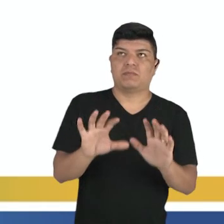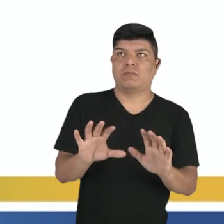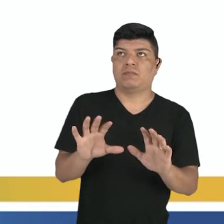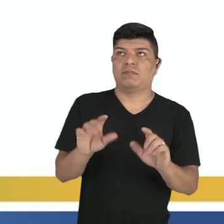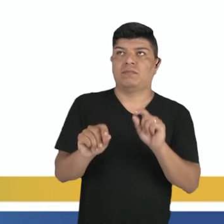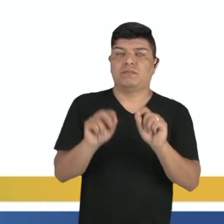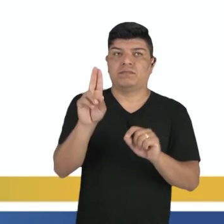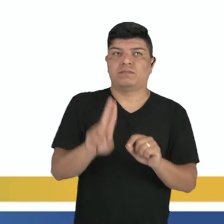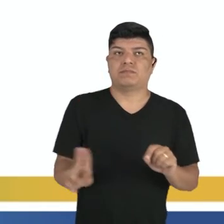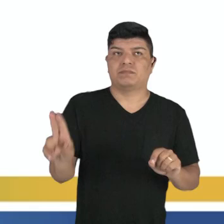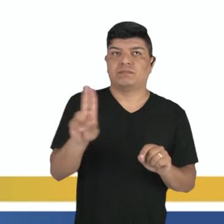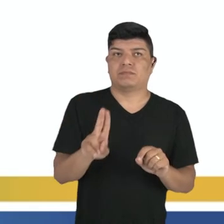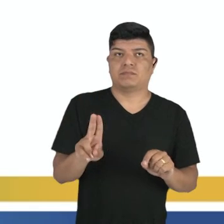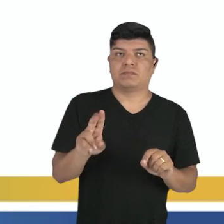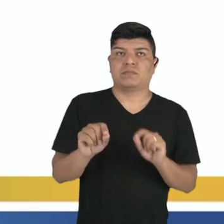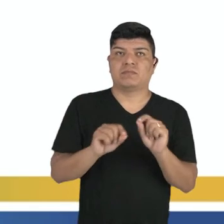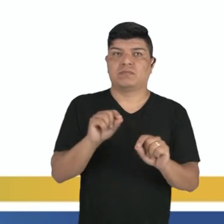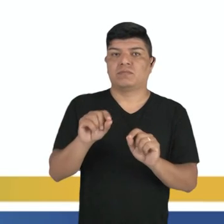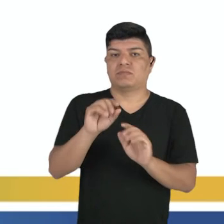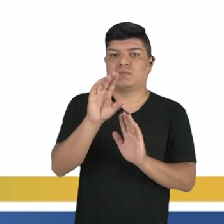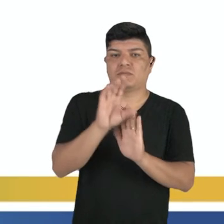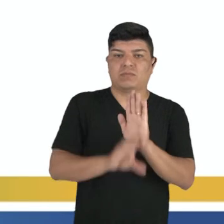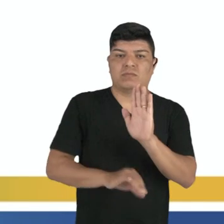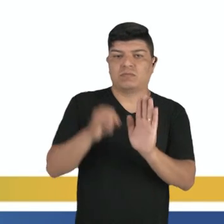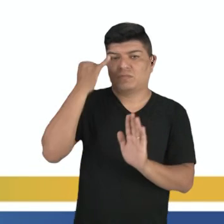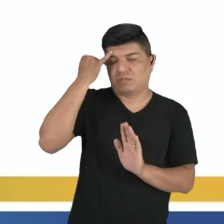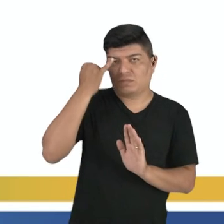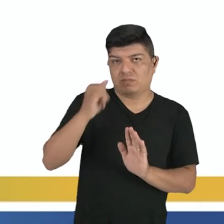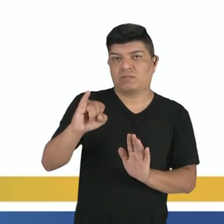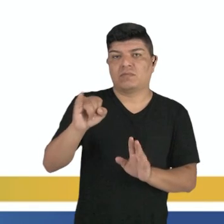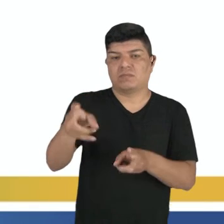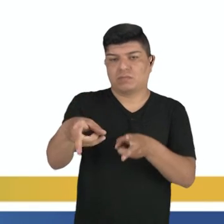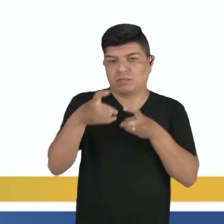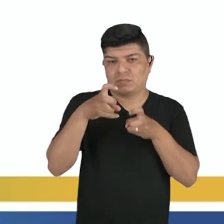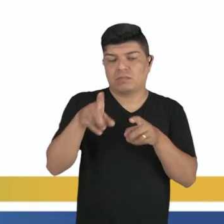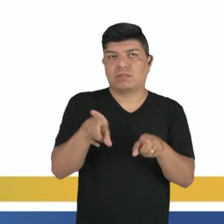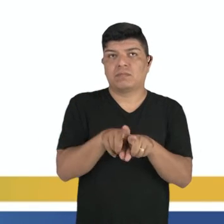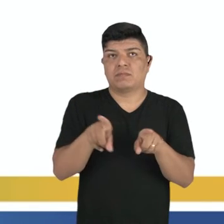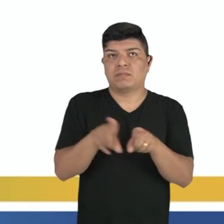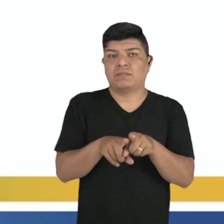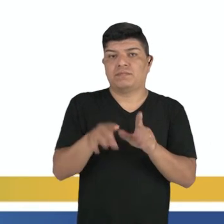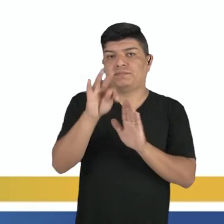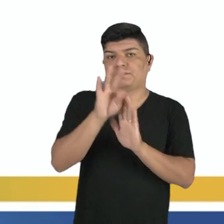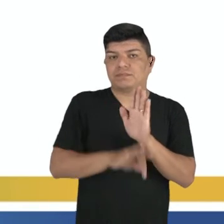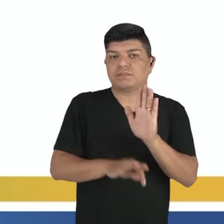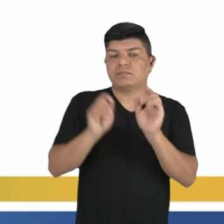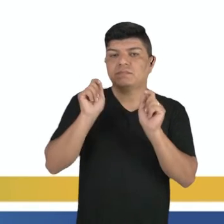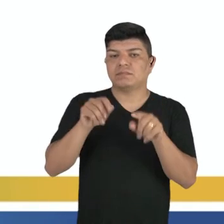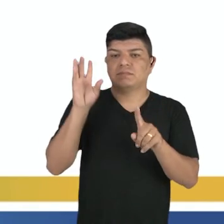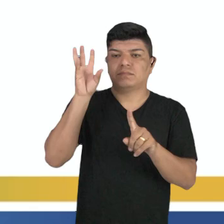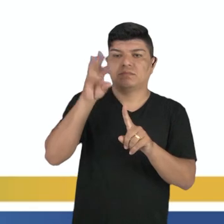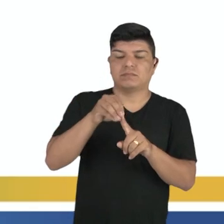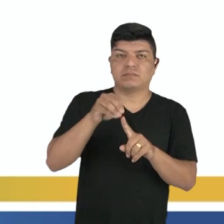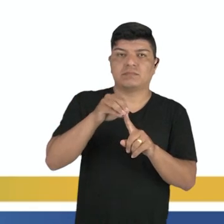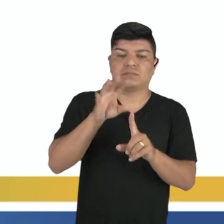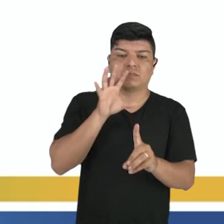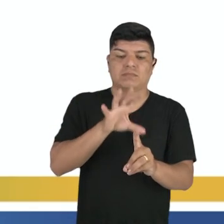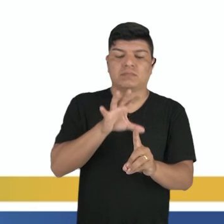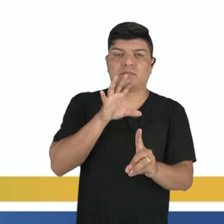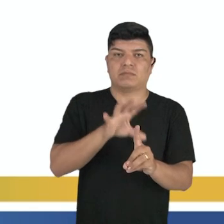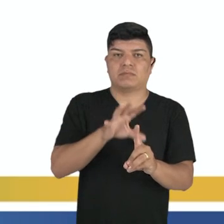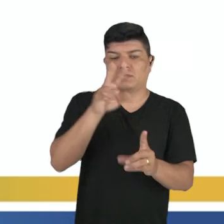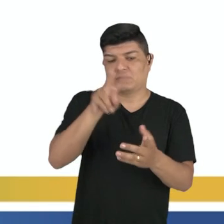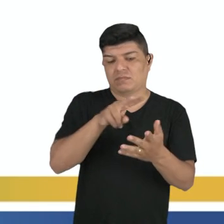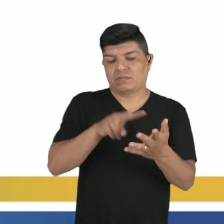se emprega o abstrato, conceitos, ideias, concepções. Tipo de texto que tem por objetivo